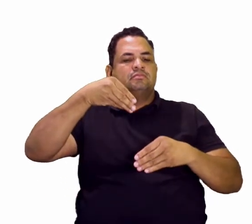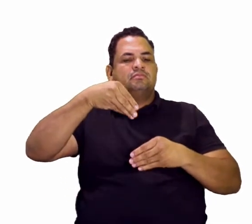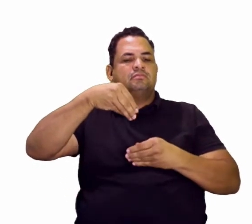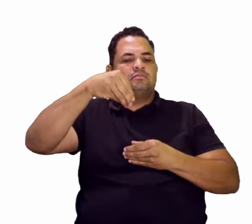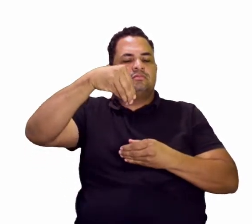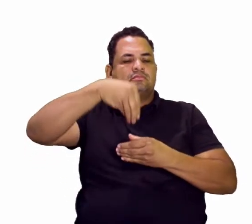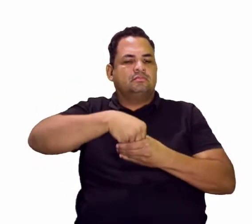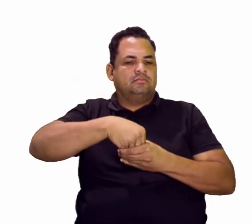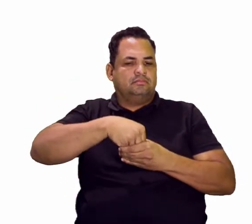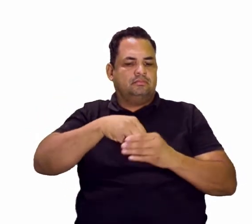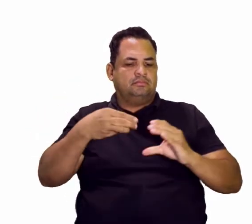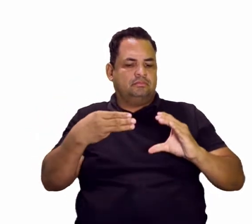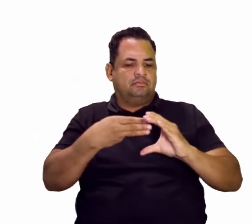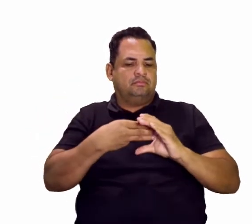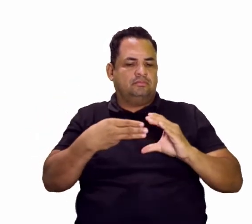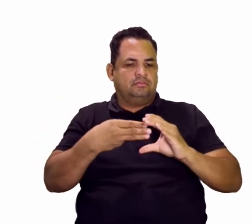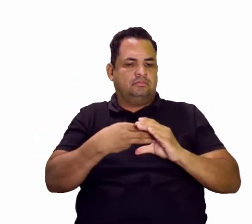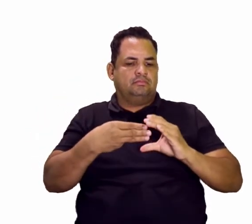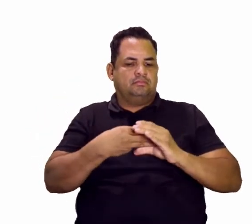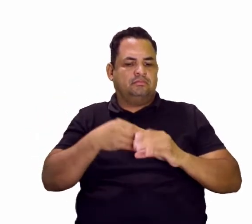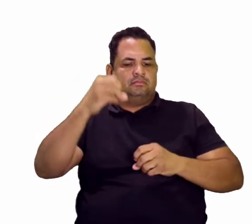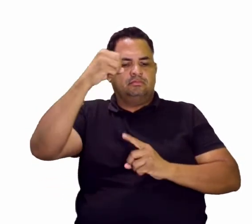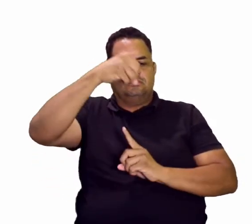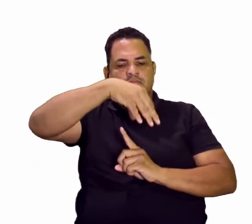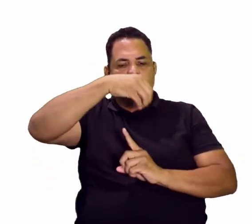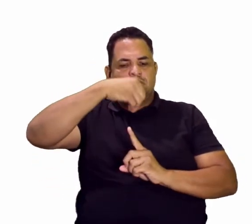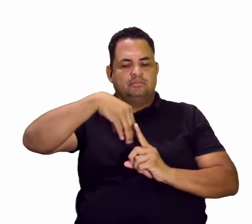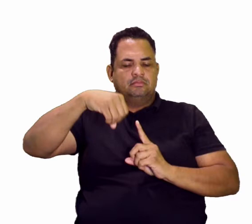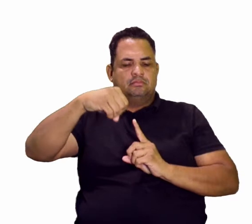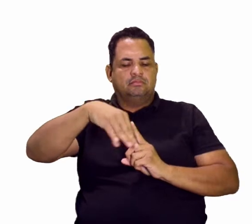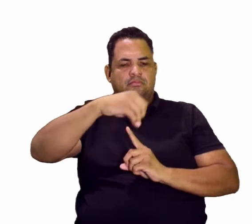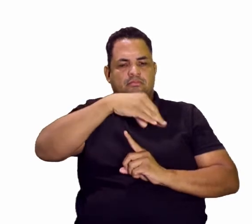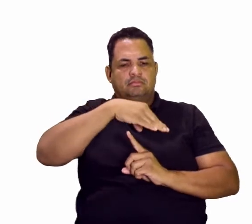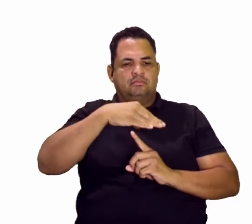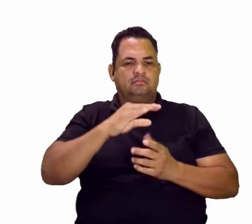das células de fungos ou de